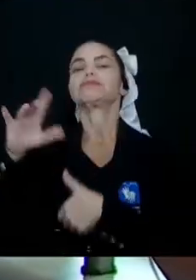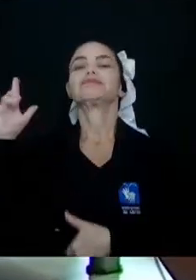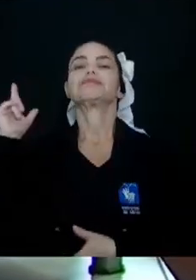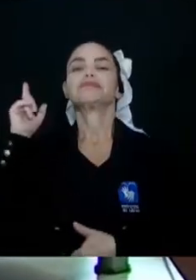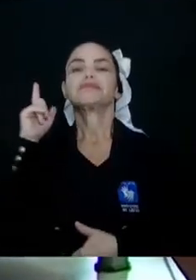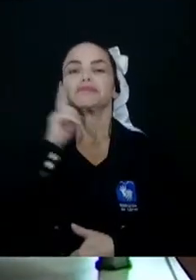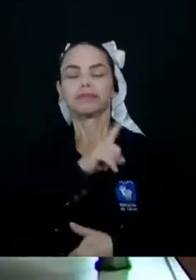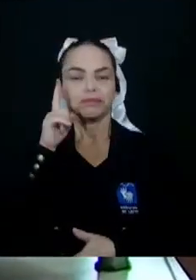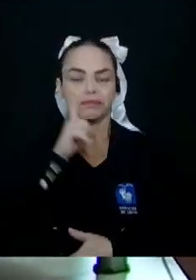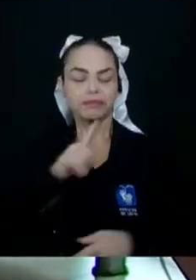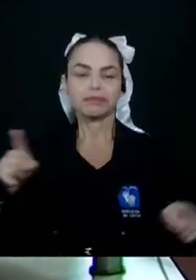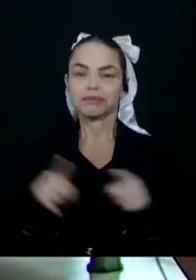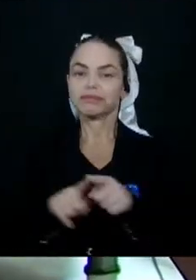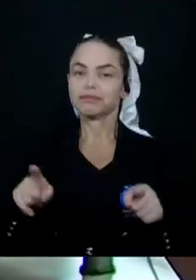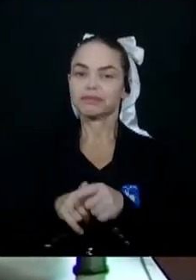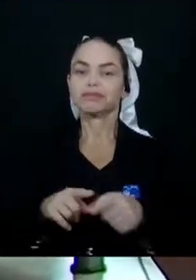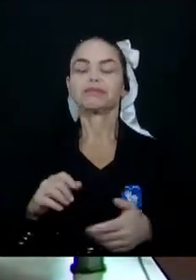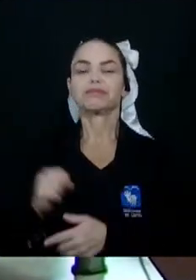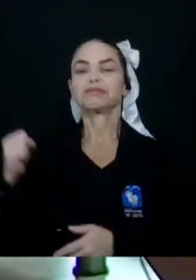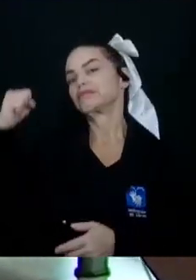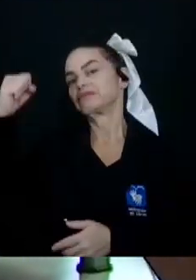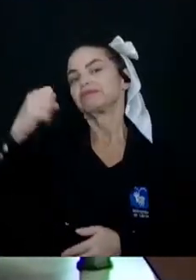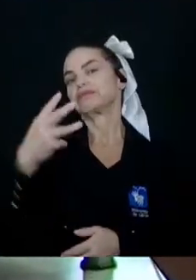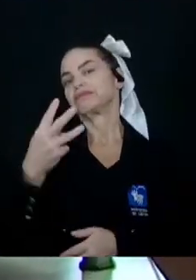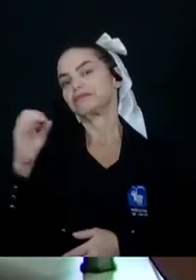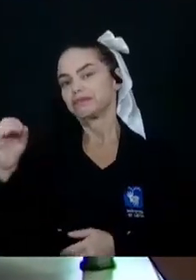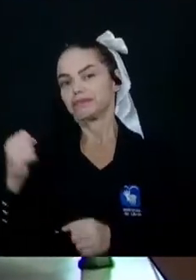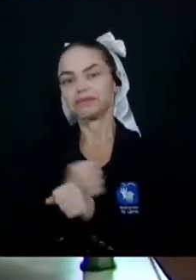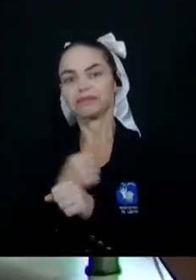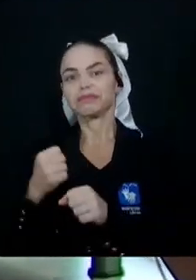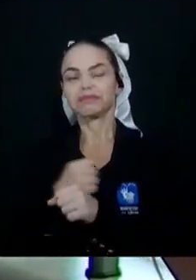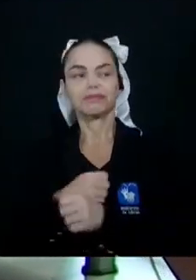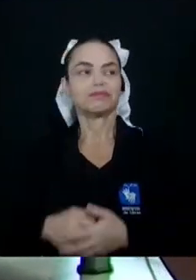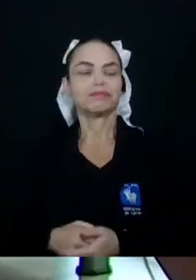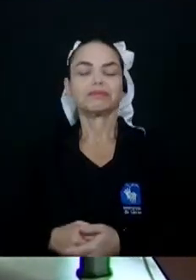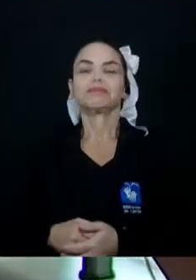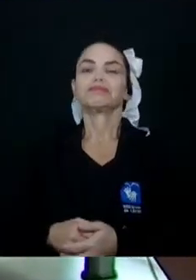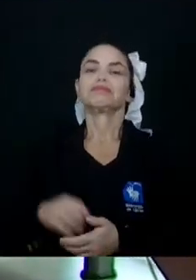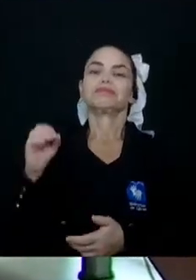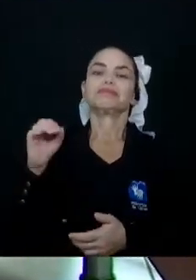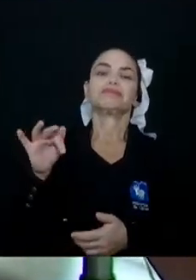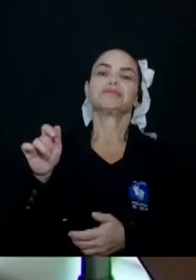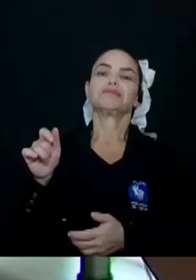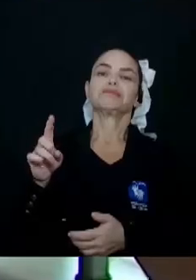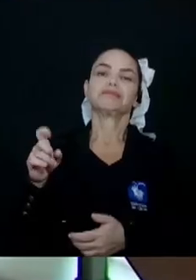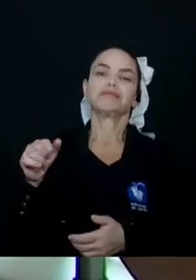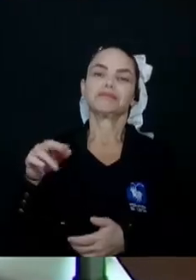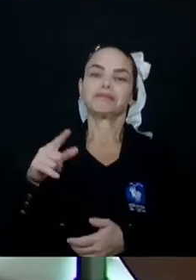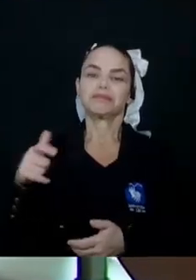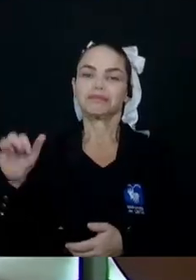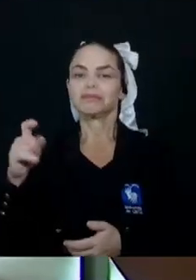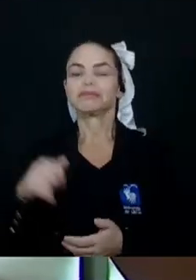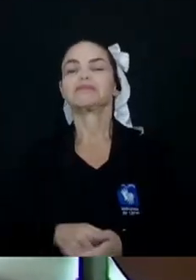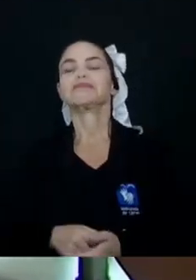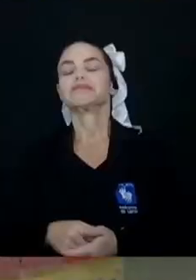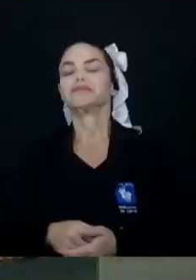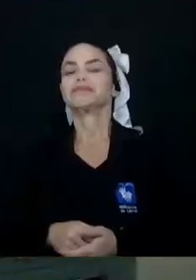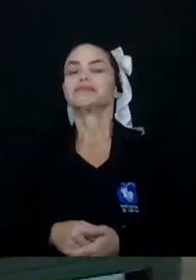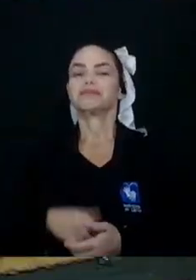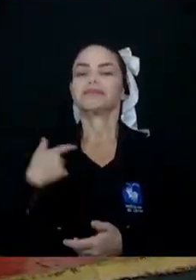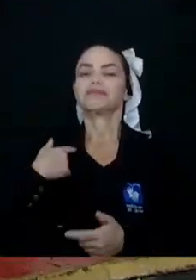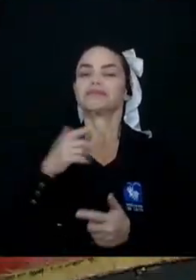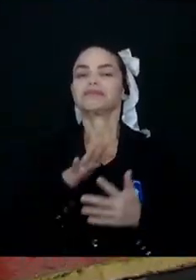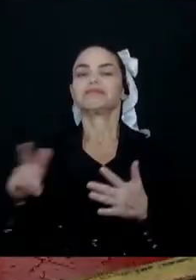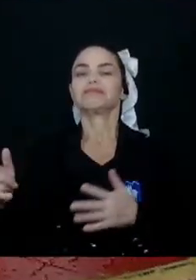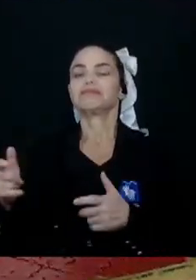também campeão do 30 anos da Confederação Brasileira, né, de luta de braço, que começou em 94. Então tenho alguns títulos aí na carreira. E